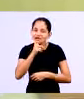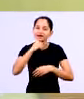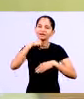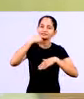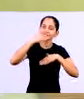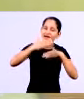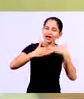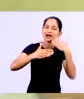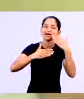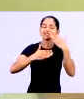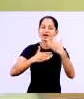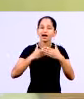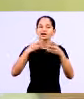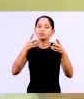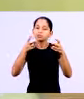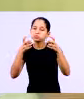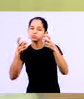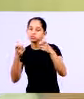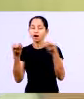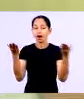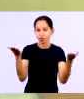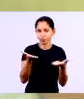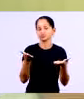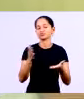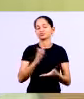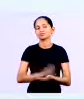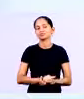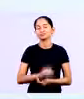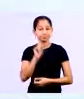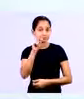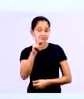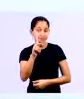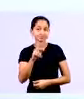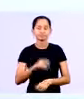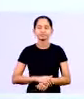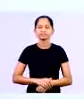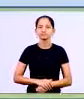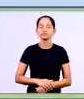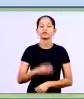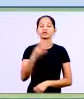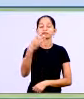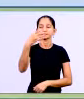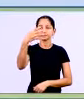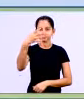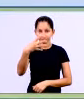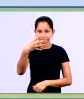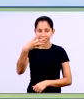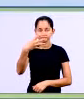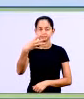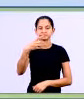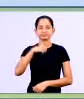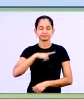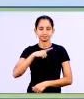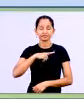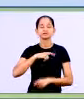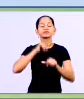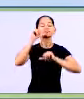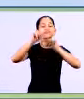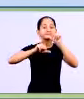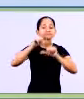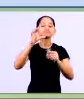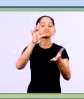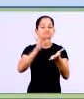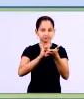vamos tentar observar que mudanças foram essas, tá certo, professora Ruth? Certo, nós tivemos 4 campos de alteração.